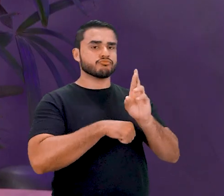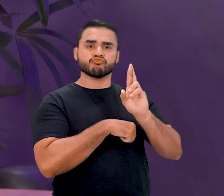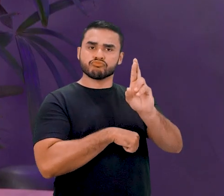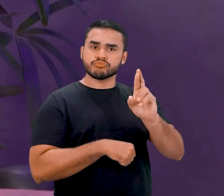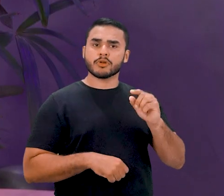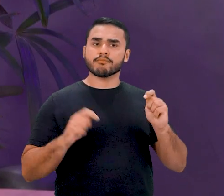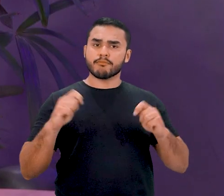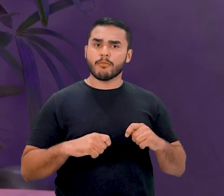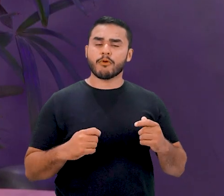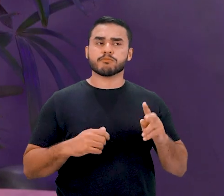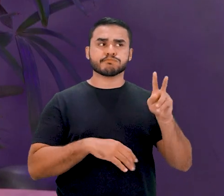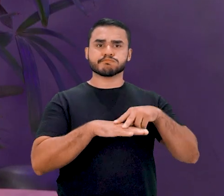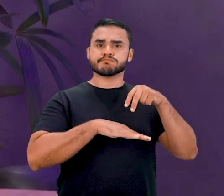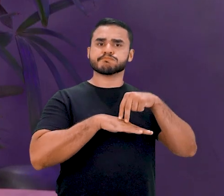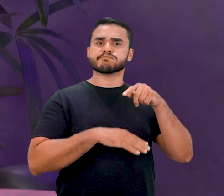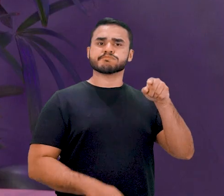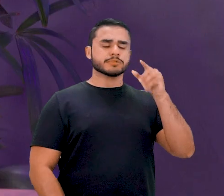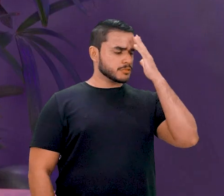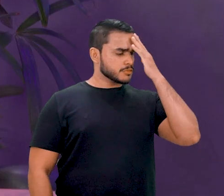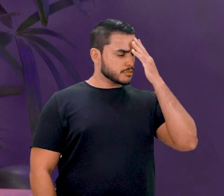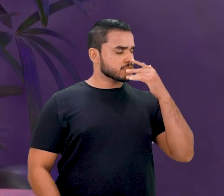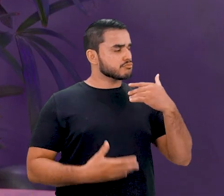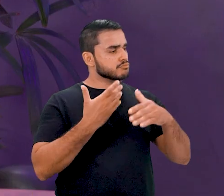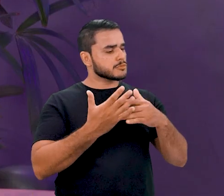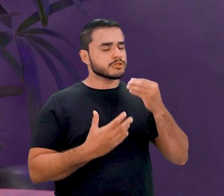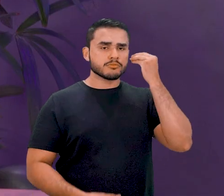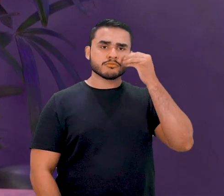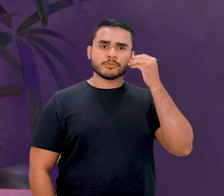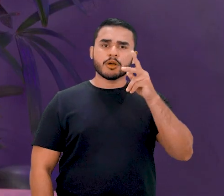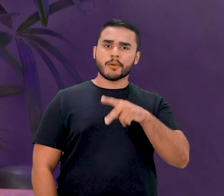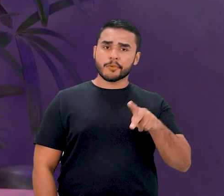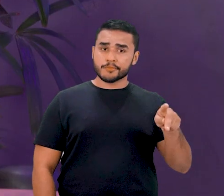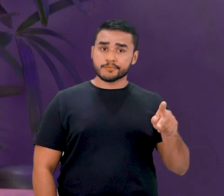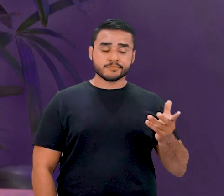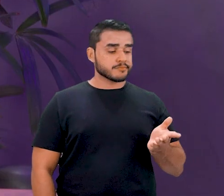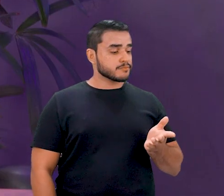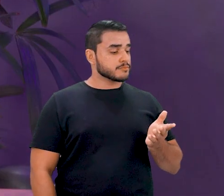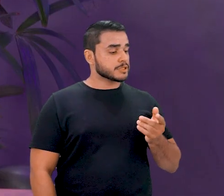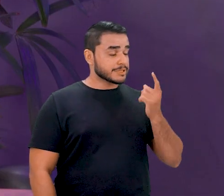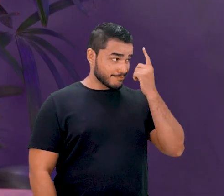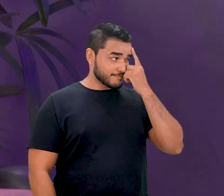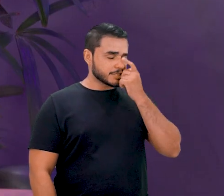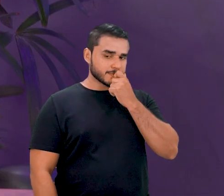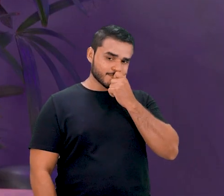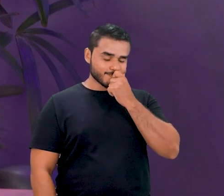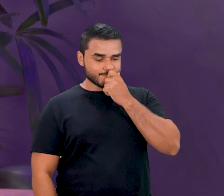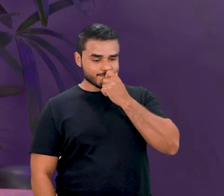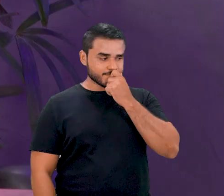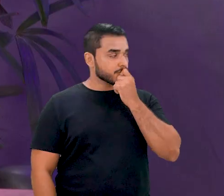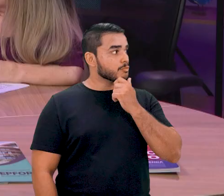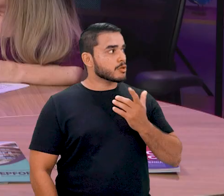protagonismo, e depois, mais na frente, na docência. Mas, assim, não é uma coisa